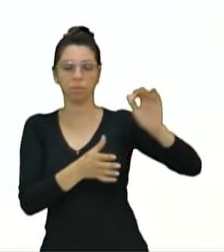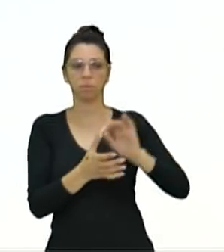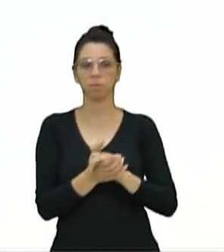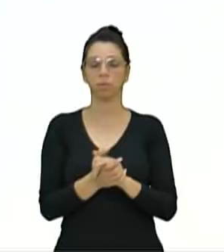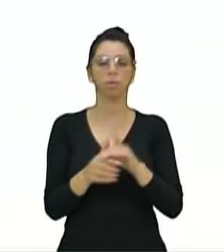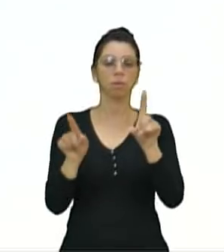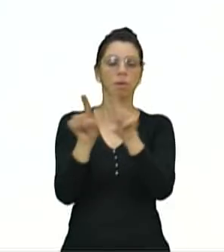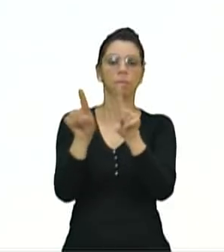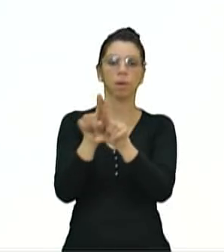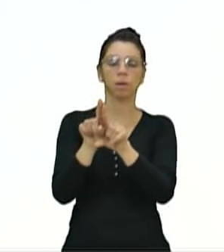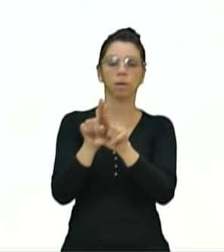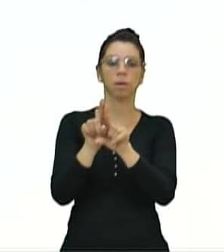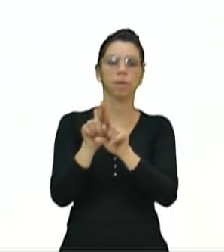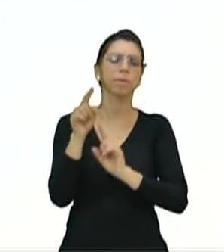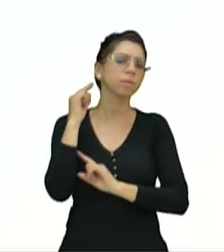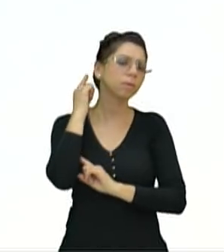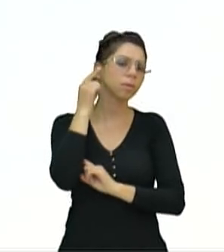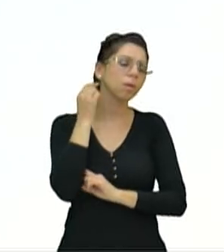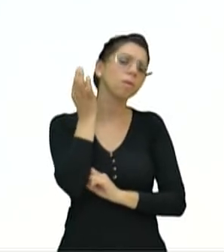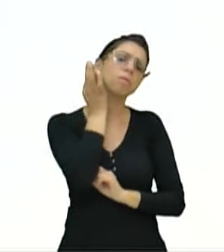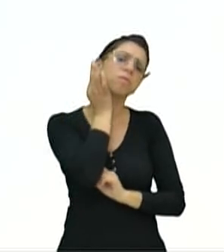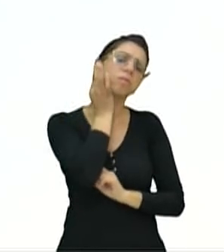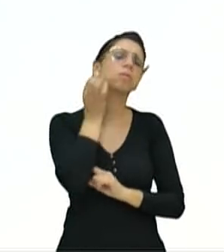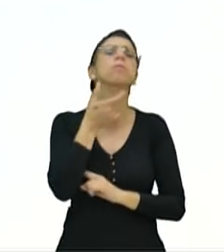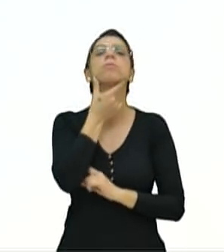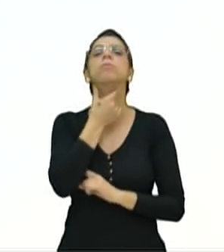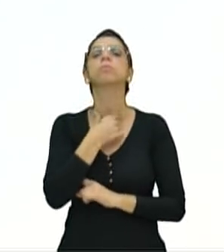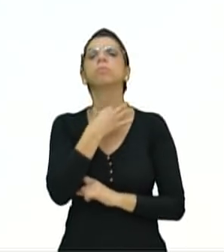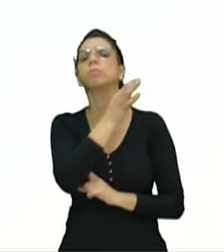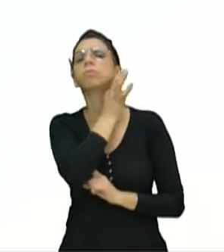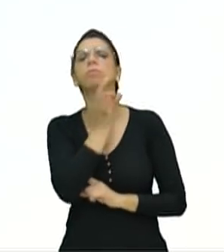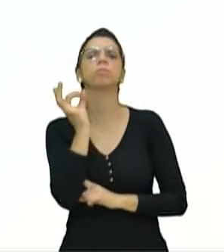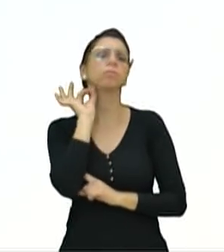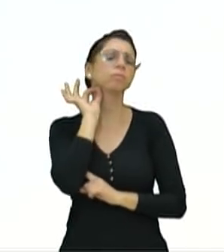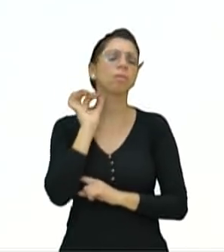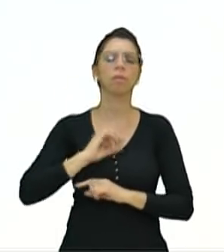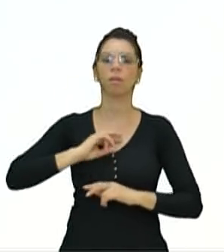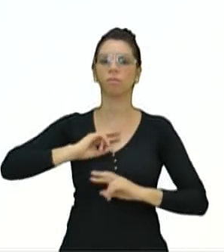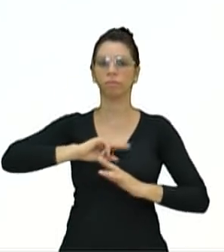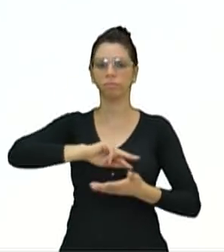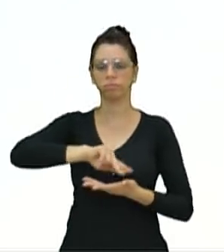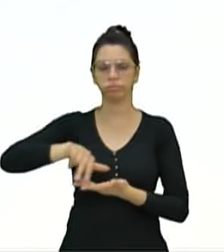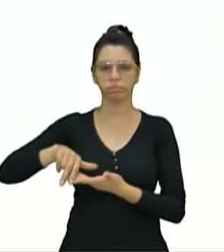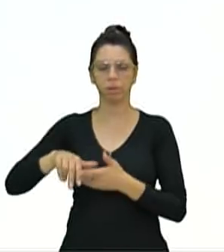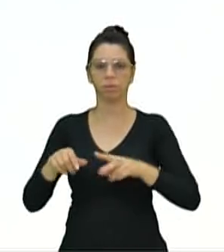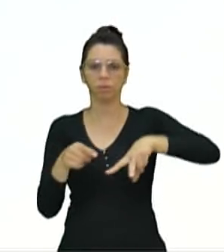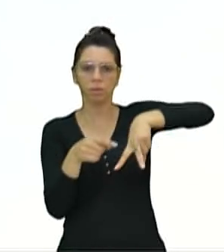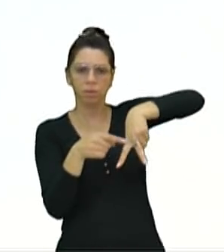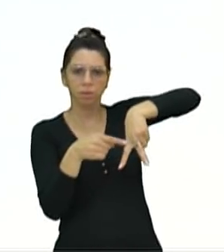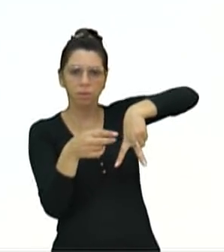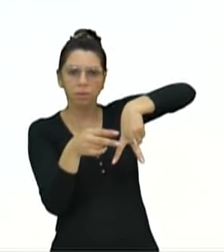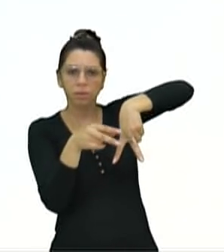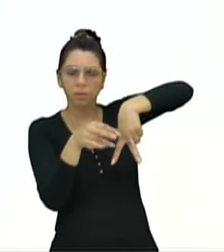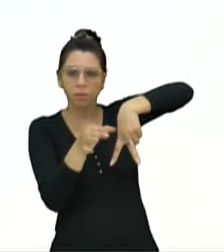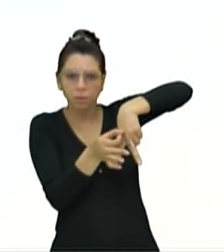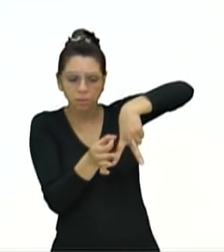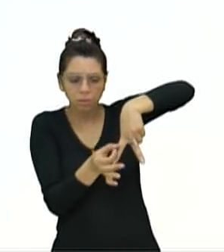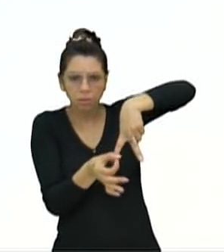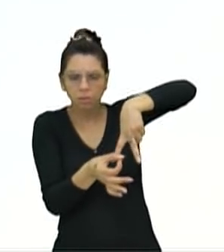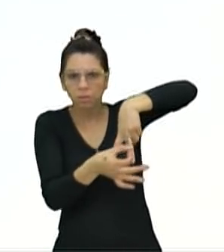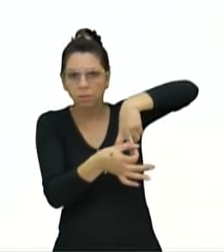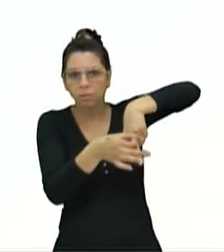nós temos perto da orelha, no pescoço, nós temos vários pontos perto da virilha, tá? Nas